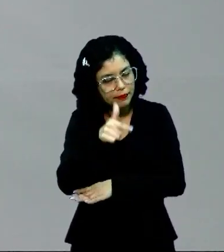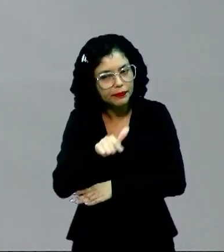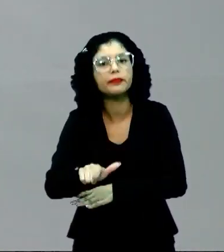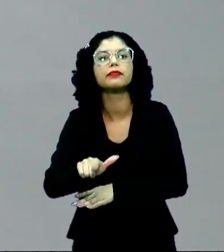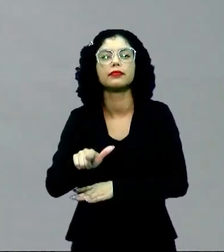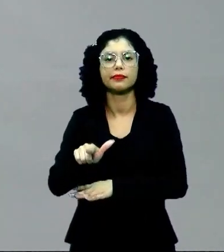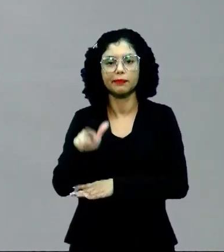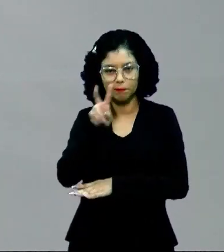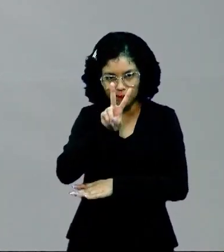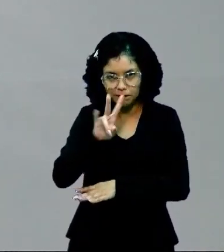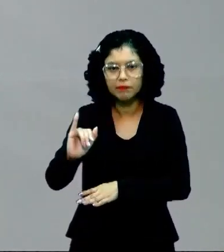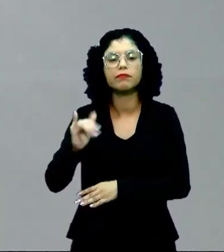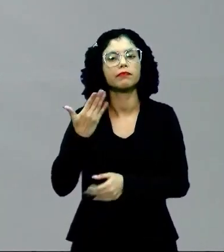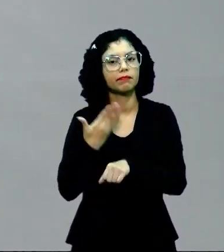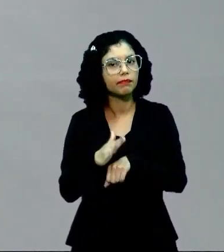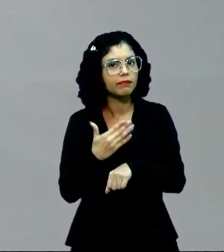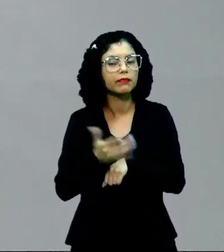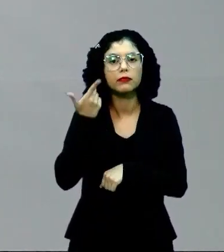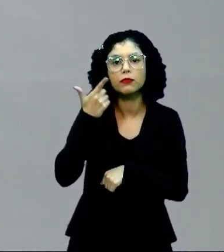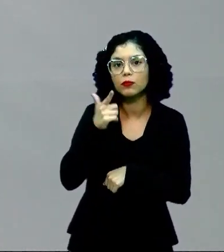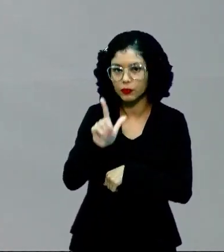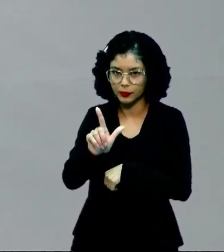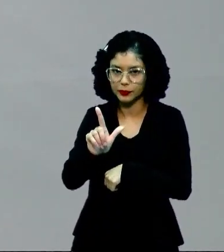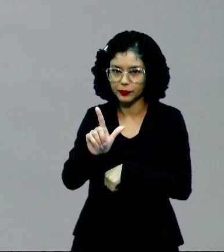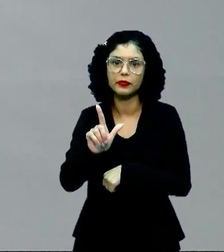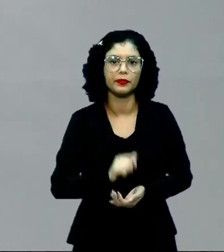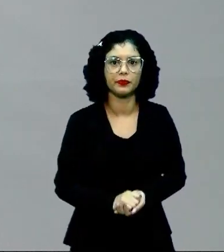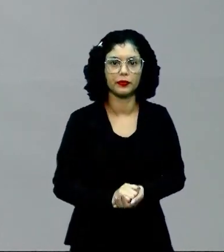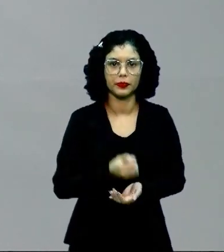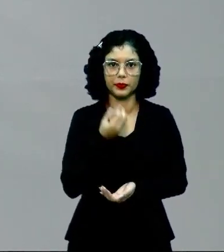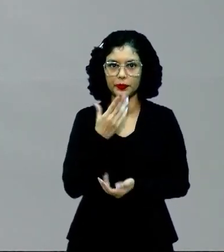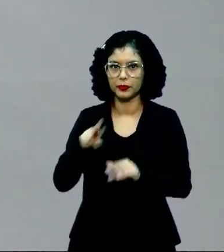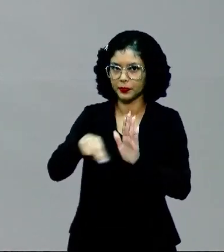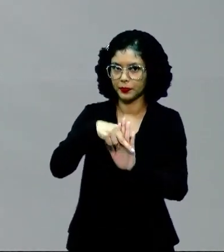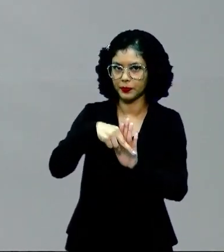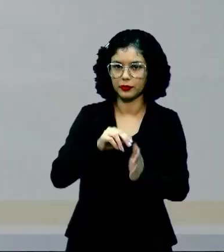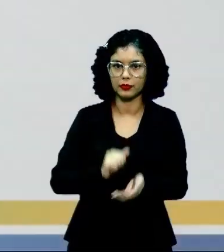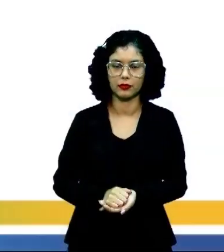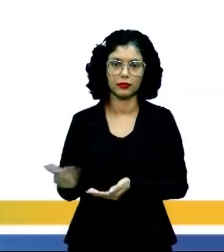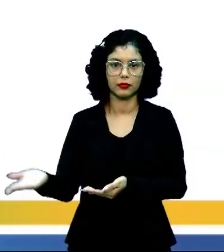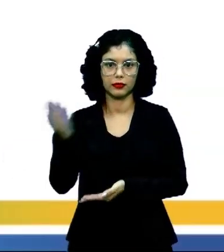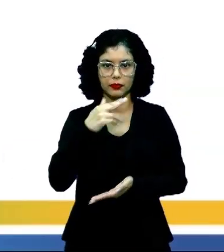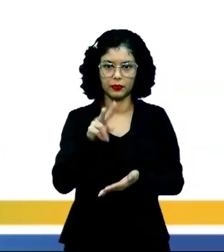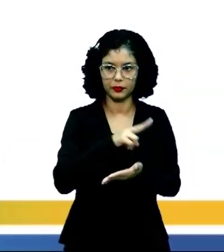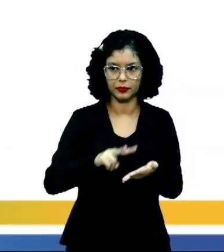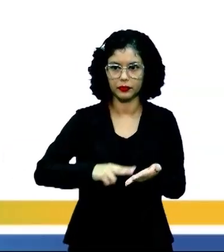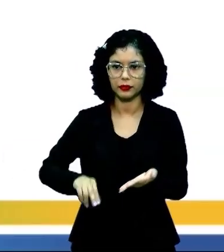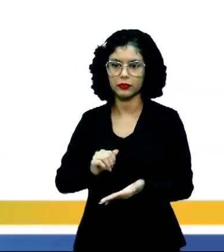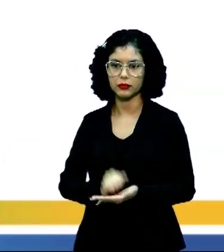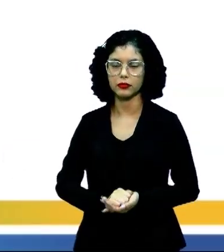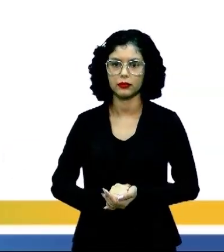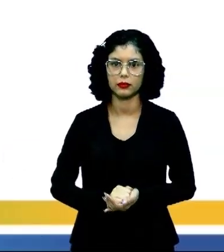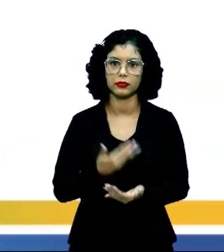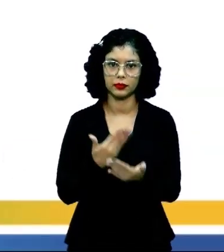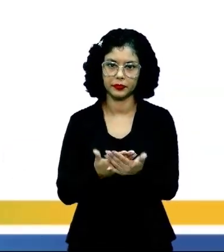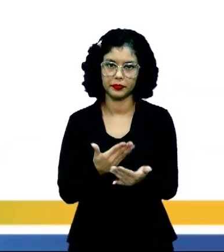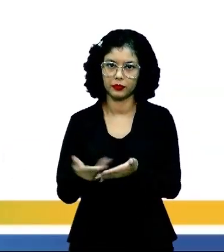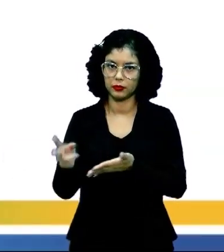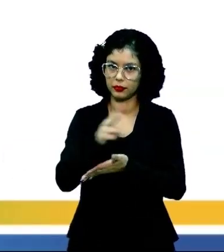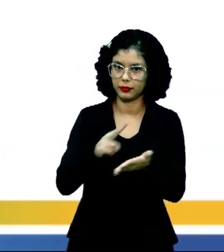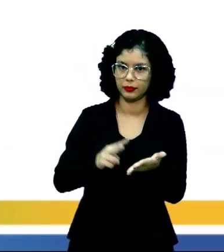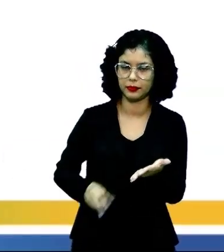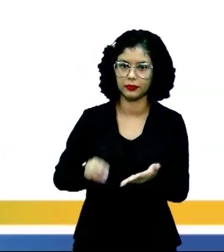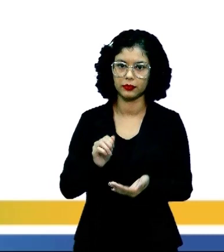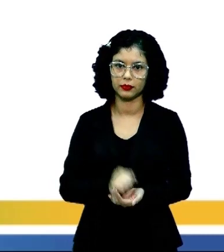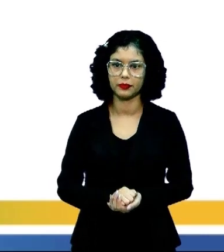vai treinar e vai conseguir uma boa nota, tá certo? Mas vamos à leitura, que é o que interessa, né? Nossa aula é sobre